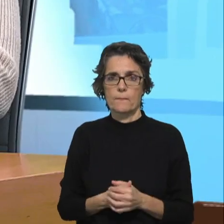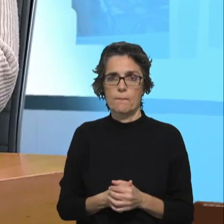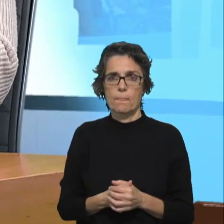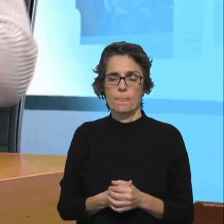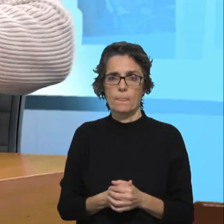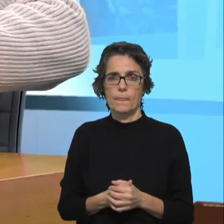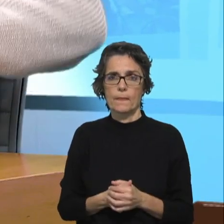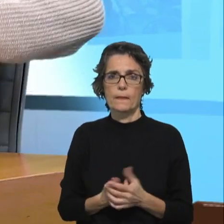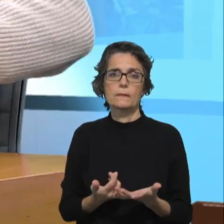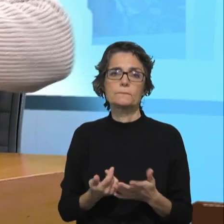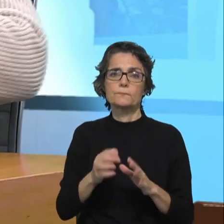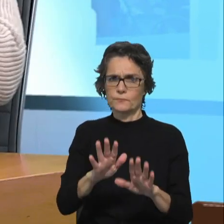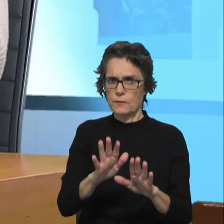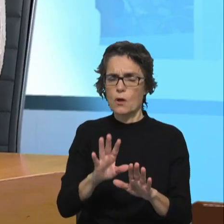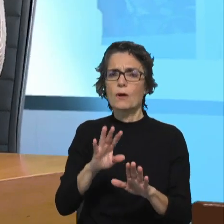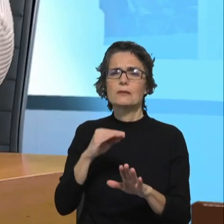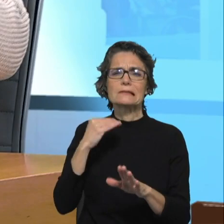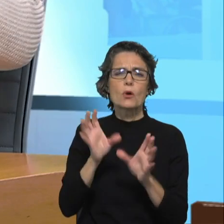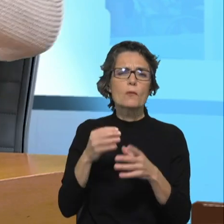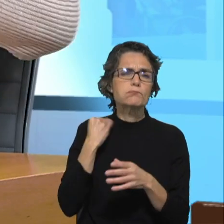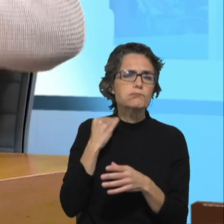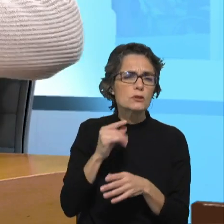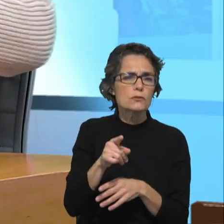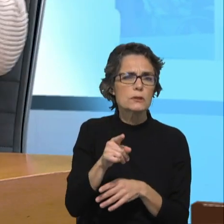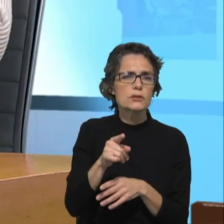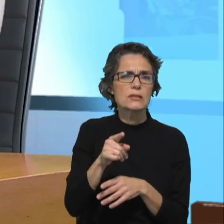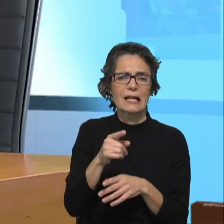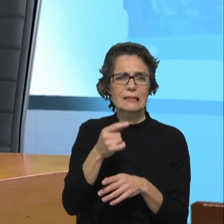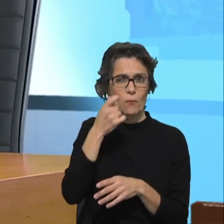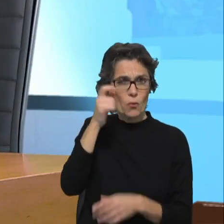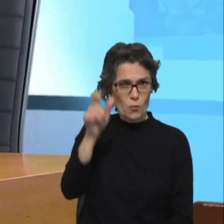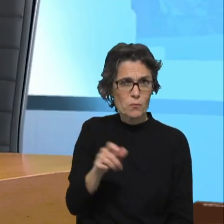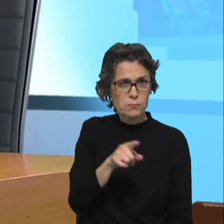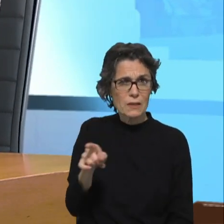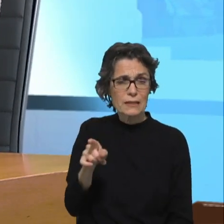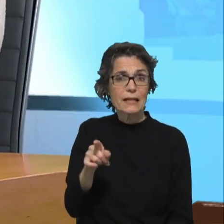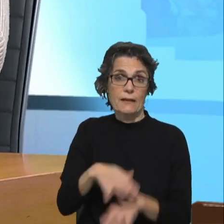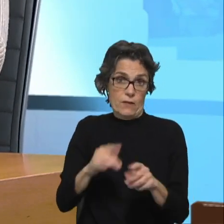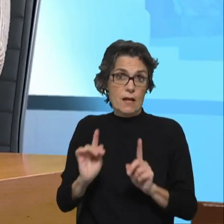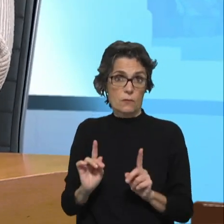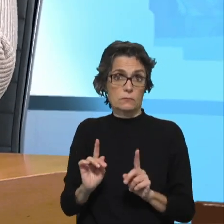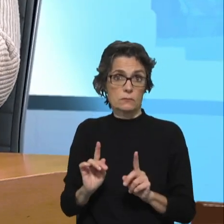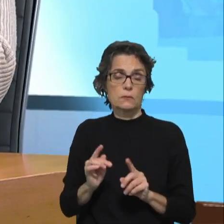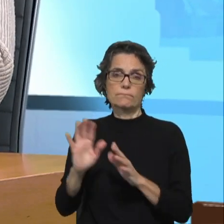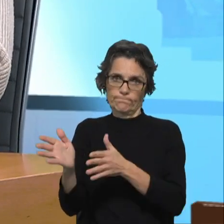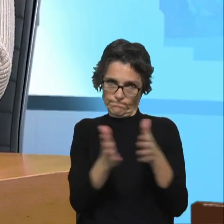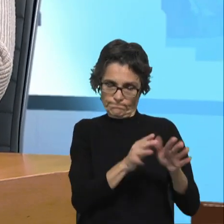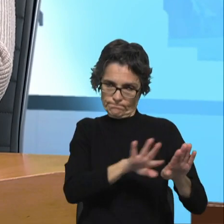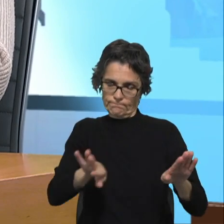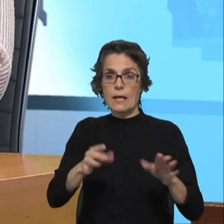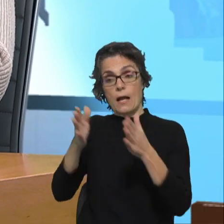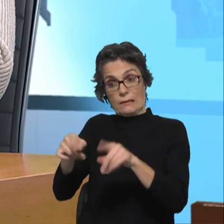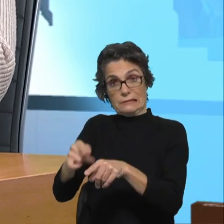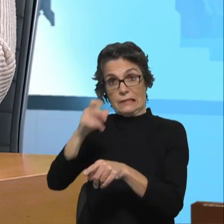Sim, mas quando tu dizes terroristas em hospitais, estamos a falar de um humano a agir, não é? Sim. Quando estamos a falar de inteligência